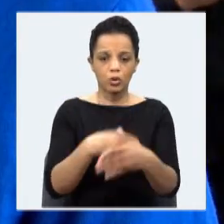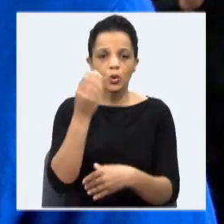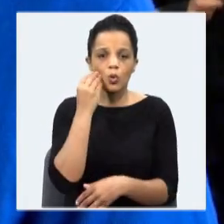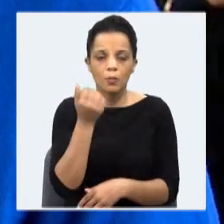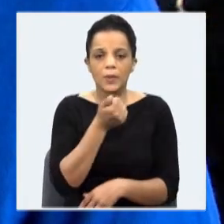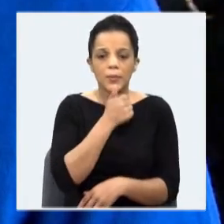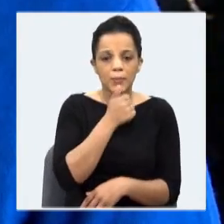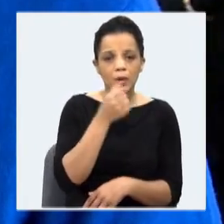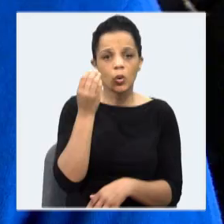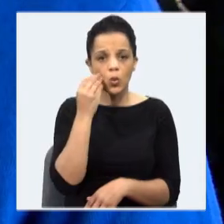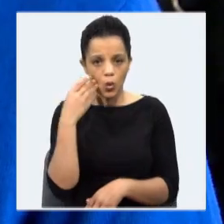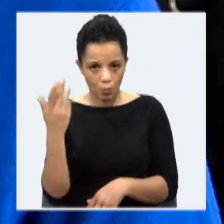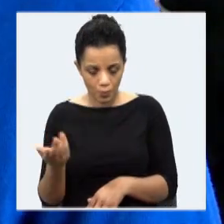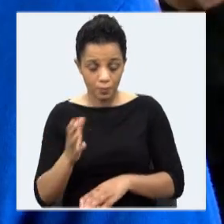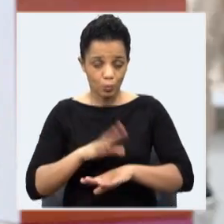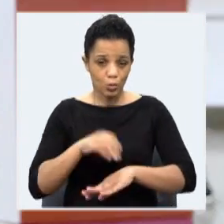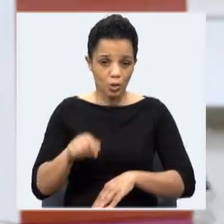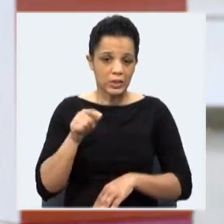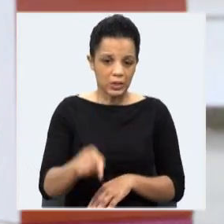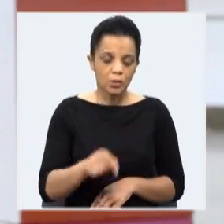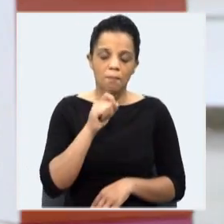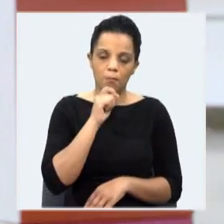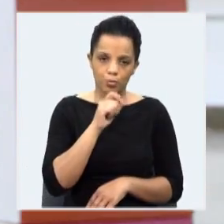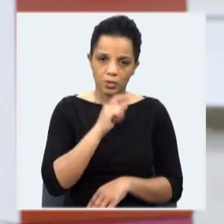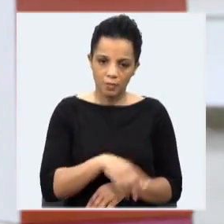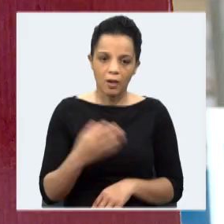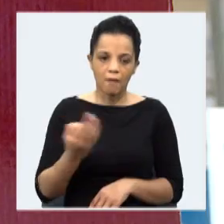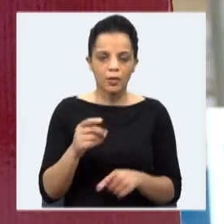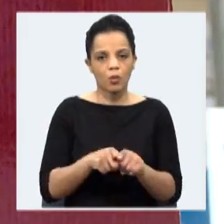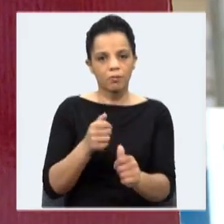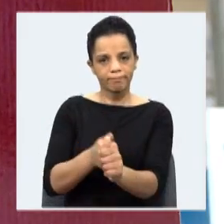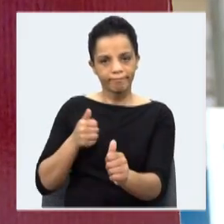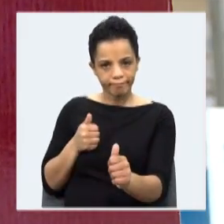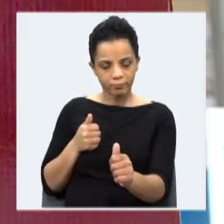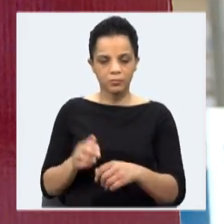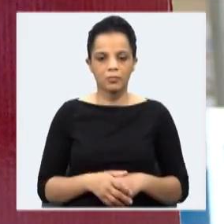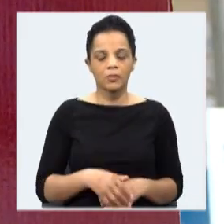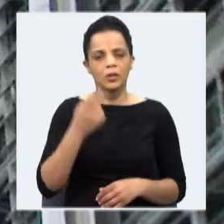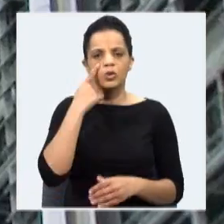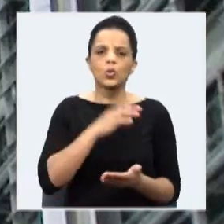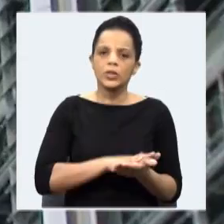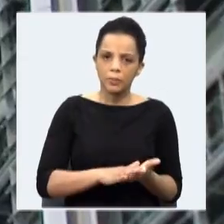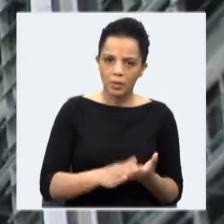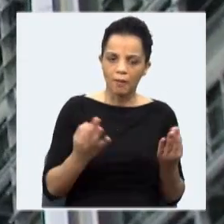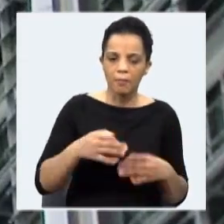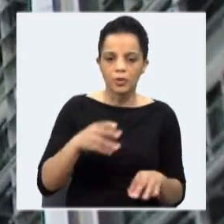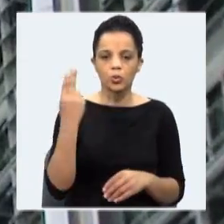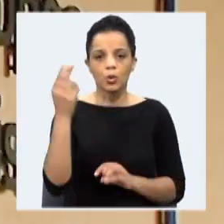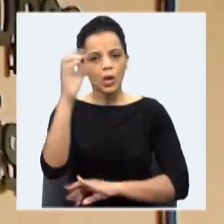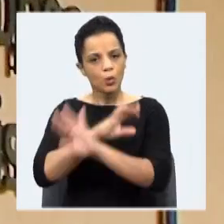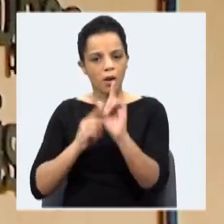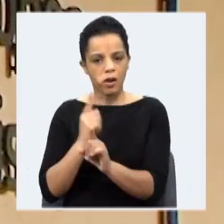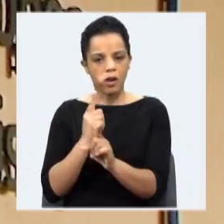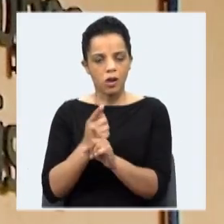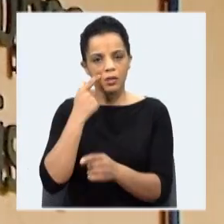sociedade funciona, como é que as decisões são tomadas e, portanto, nesse sentido pode haver realmente essa distância. Apesar do desconhecimento,